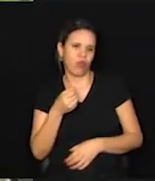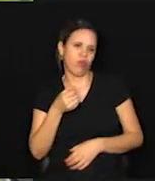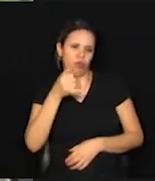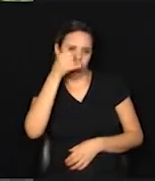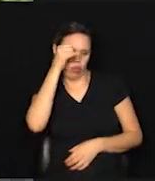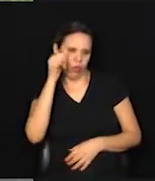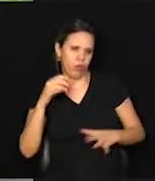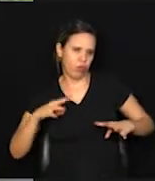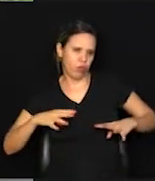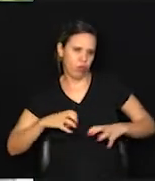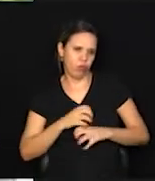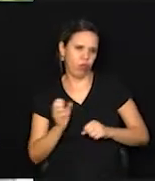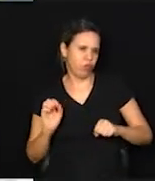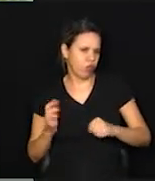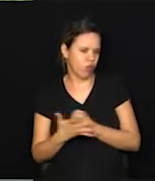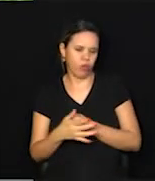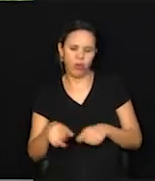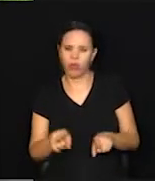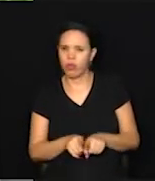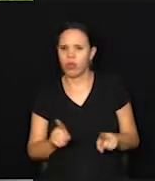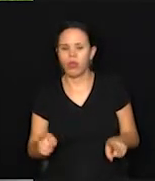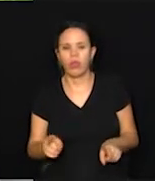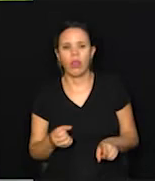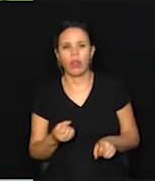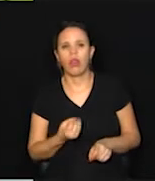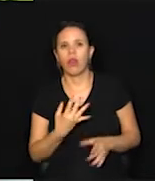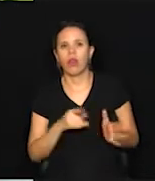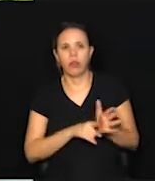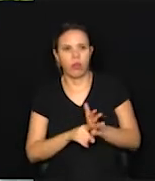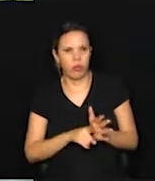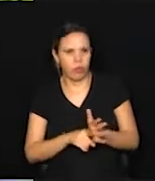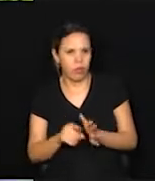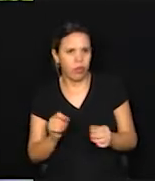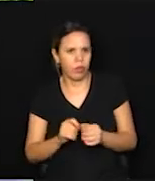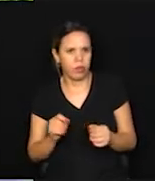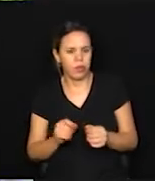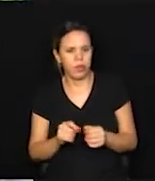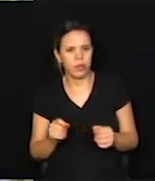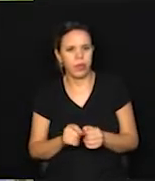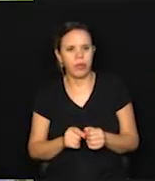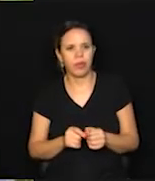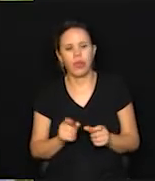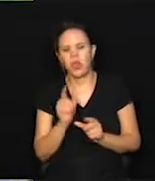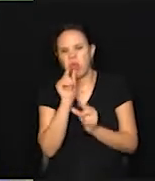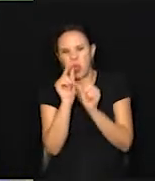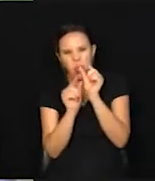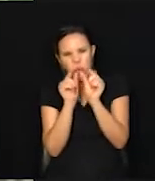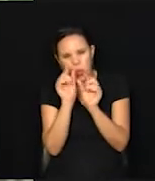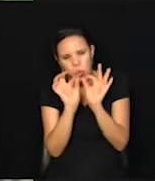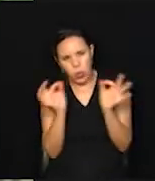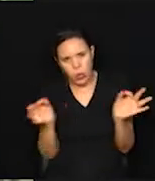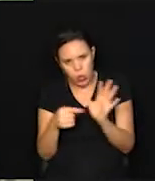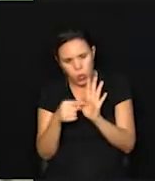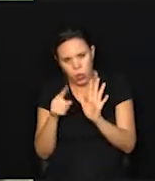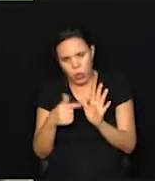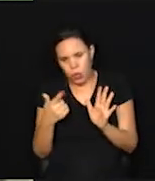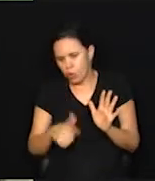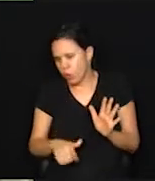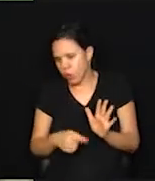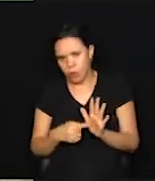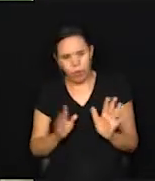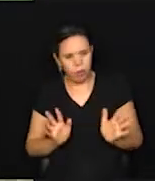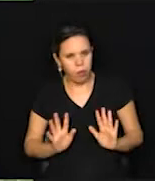tá? Não recomendam mesmo, né? Boa parte desses estudos foram estudos feitos com pequenas amostras, né? Que, de novo, não se